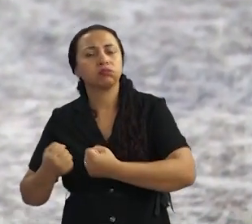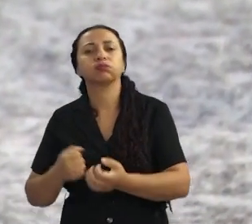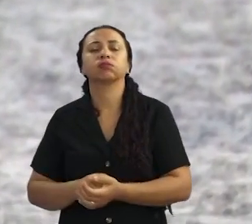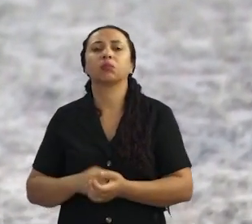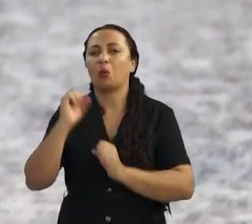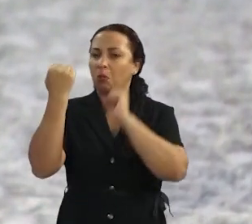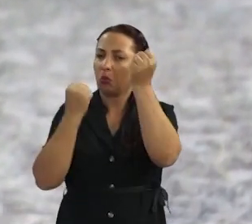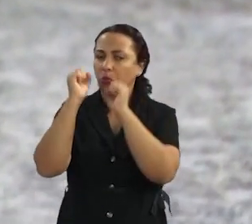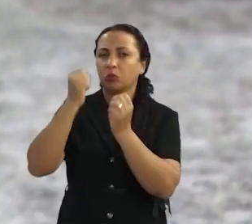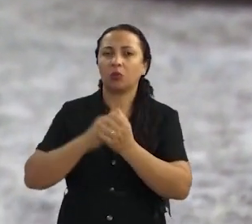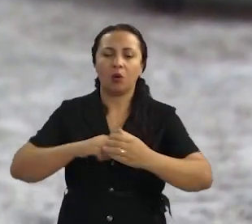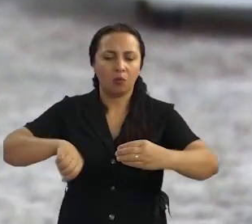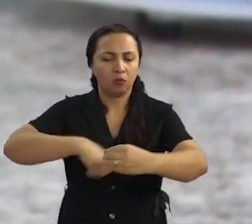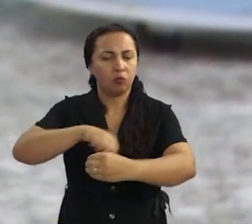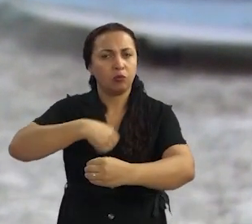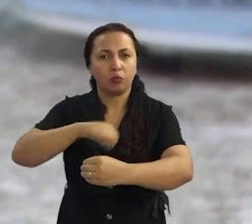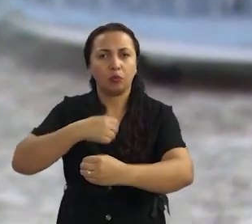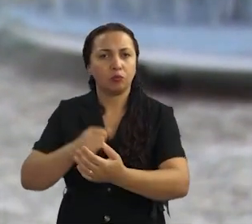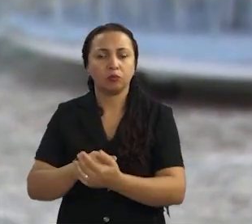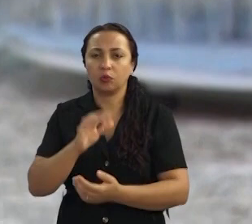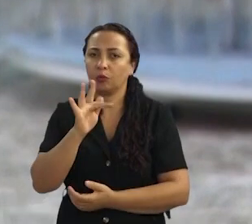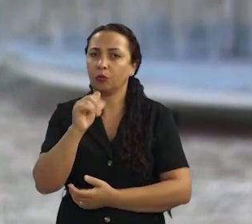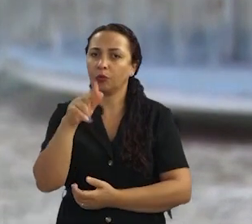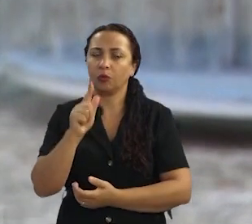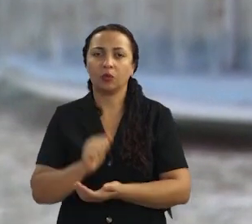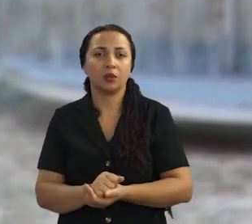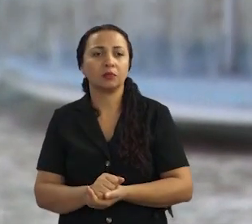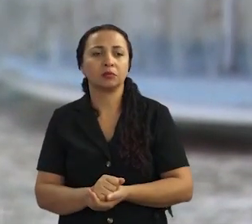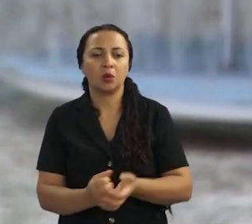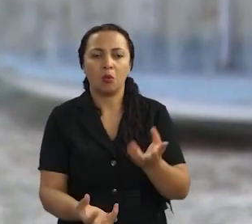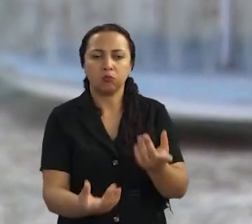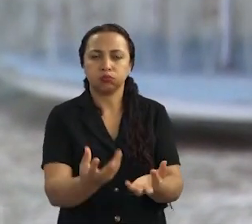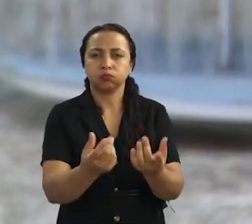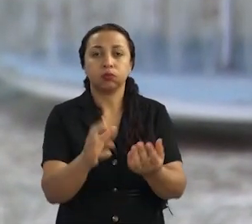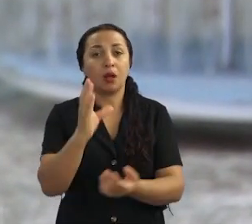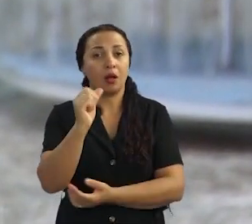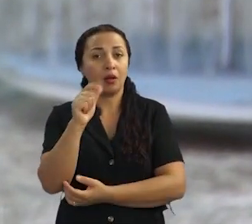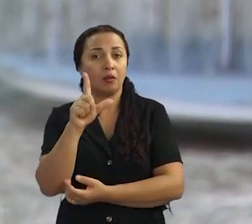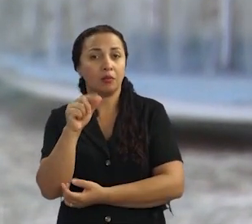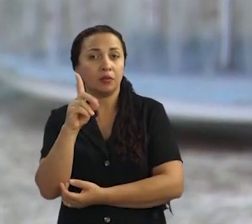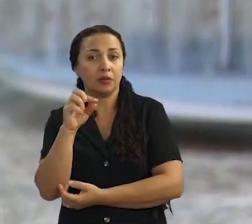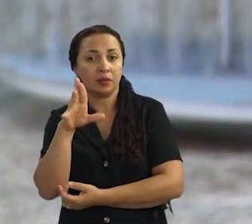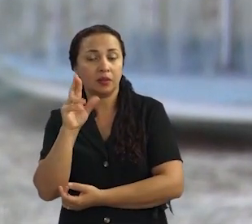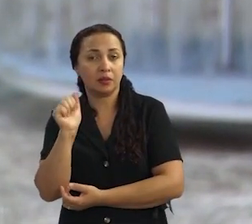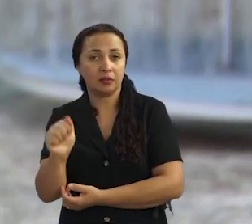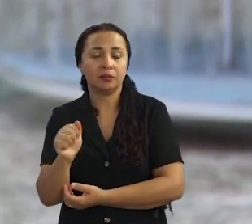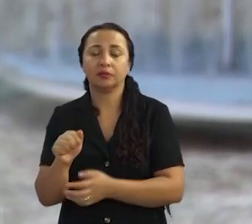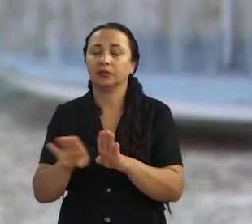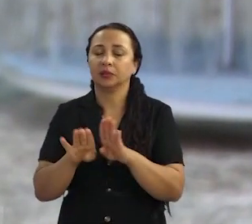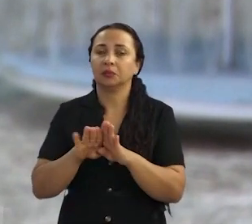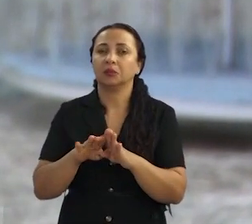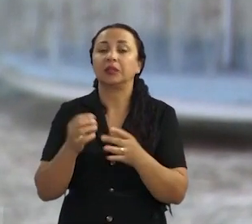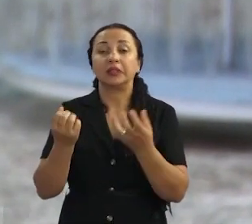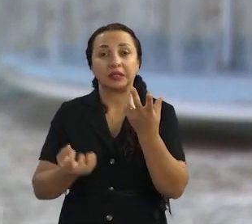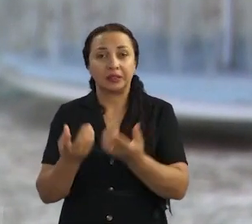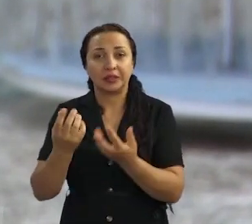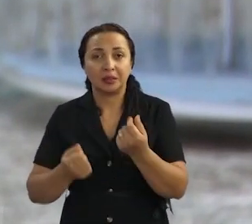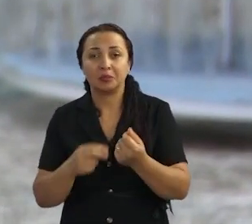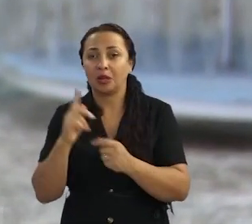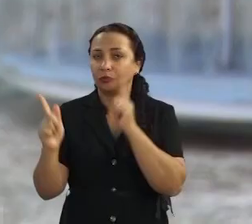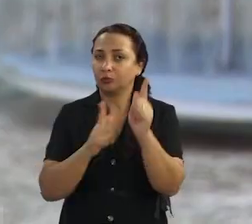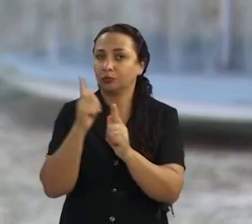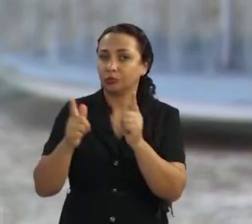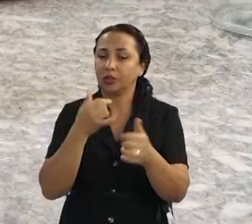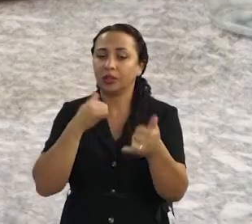combustão, em fogões, em caldeiras e até mesmo, né, através dessa queima,